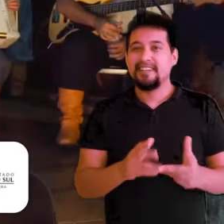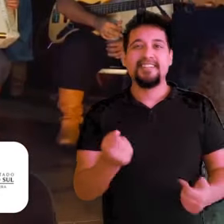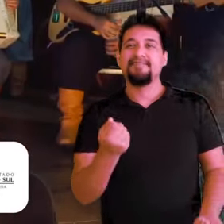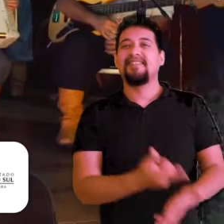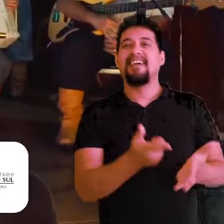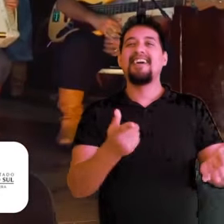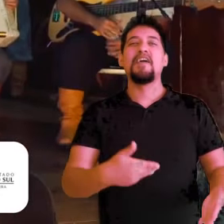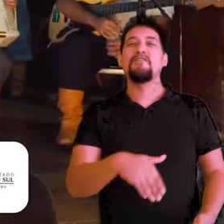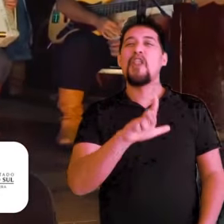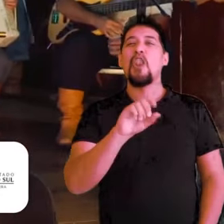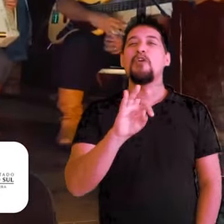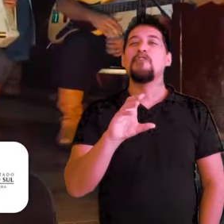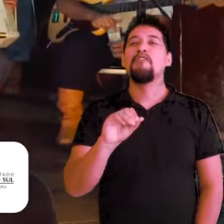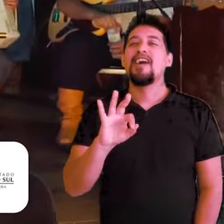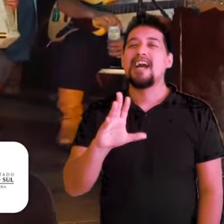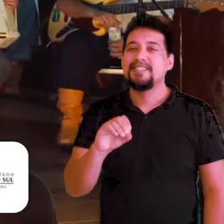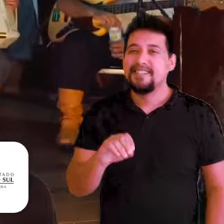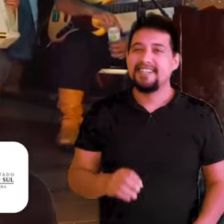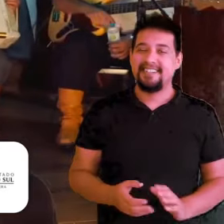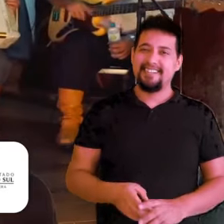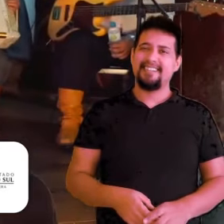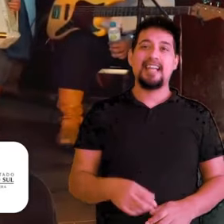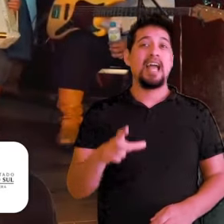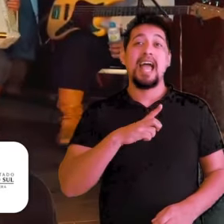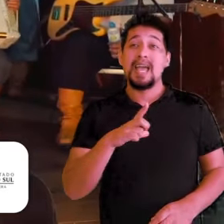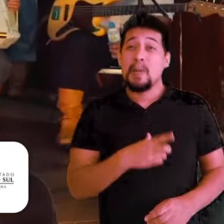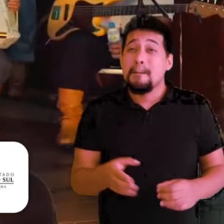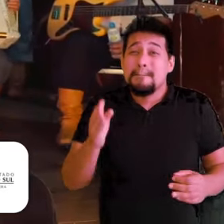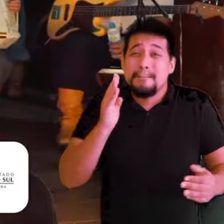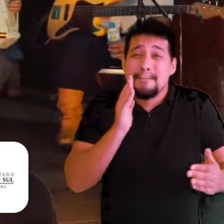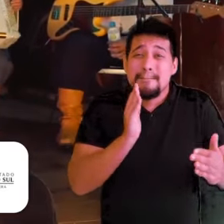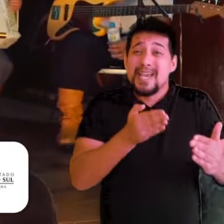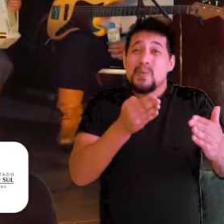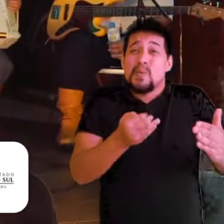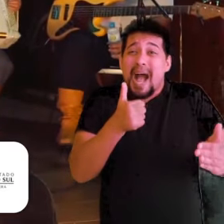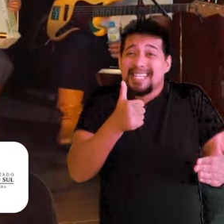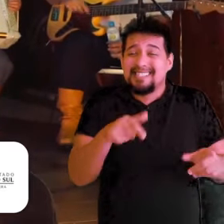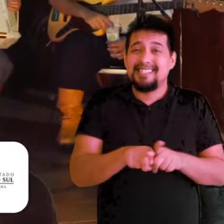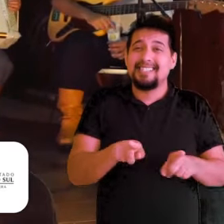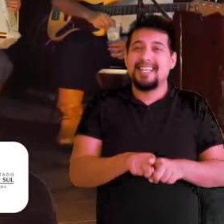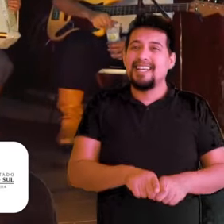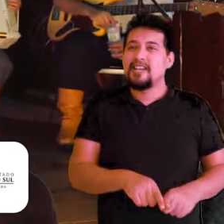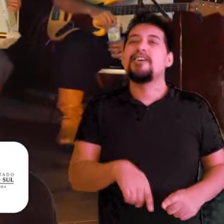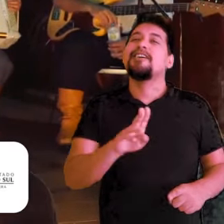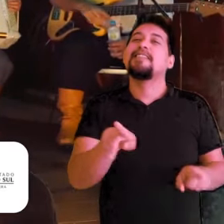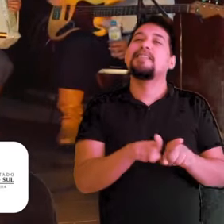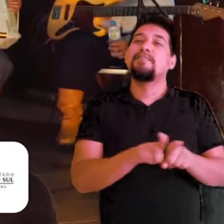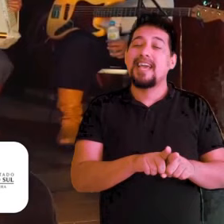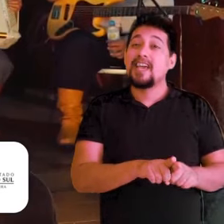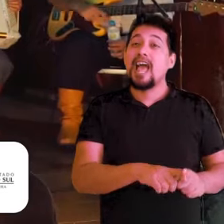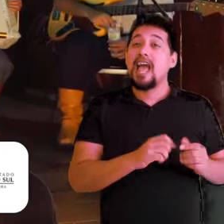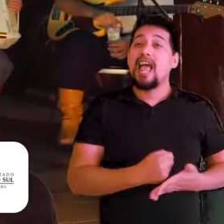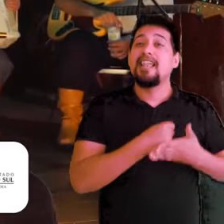Mega Sena, não deu para pagar as contas, daí tivemos que jogar na Loto Fácil, aí deu no meio da Loto Fácil. E a outra... Botei a véia no